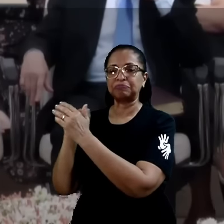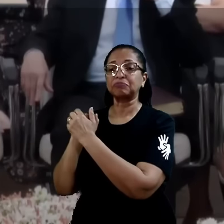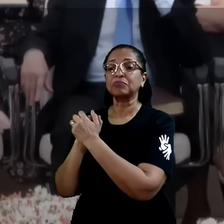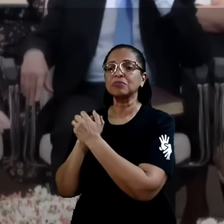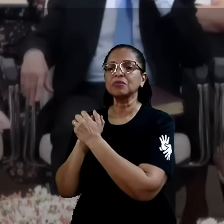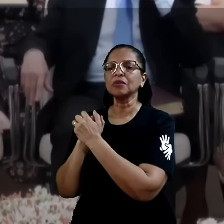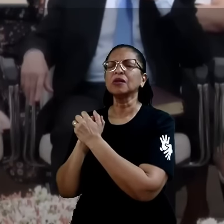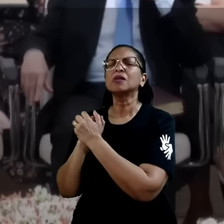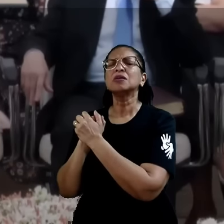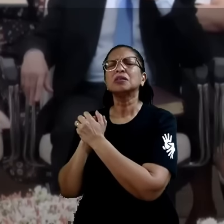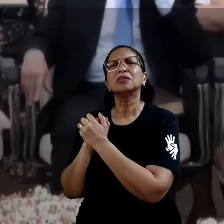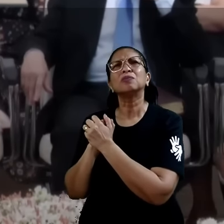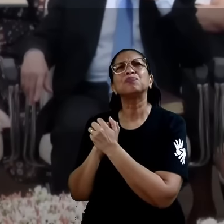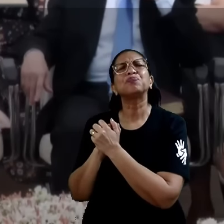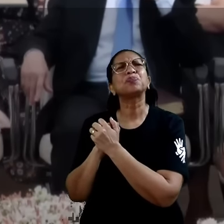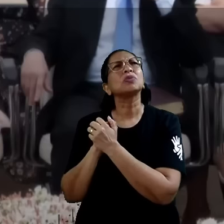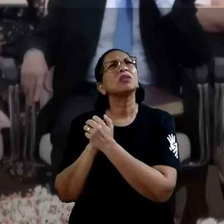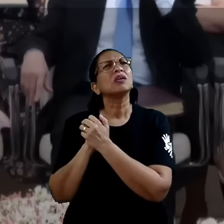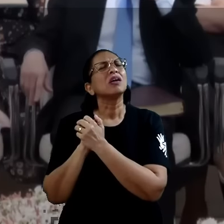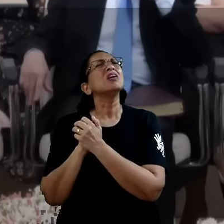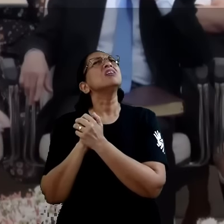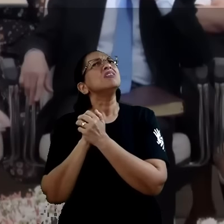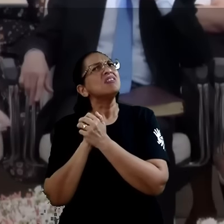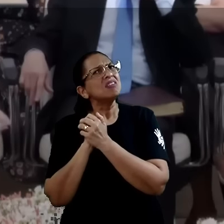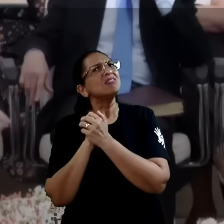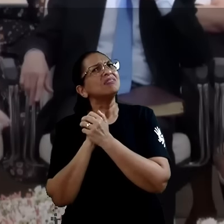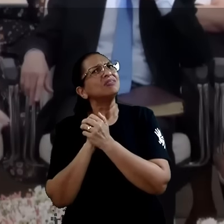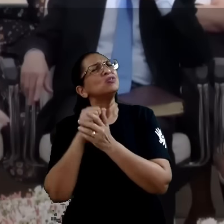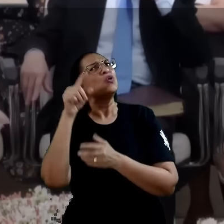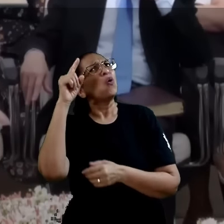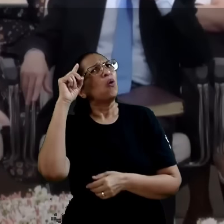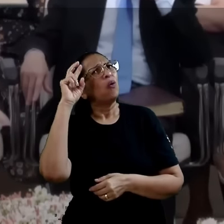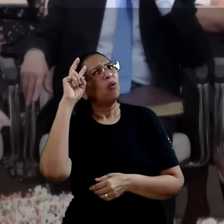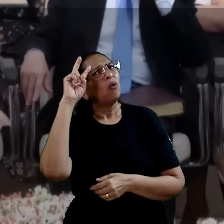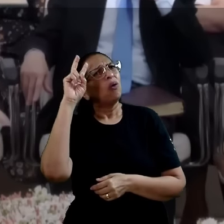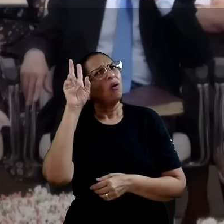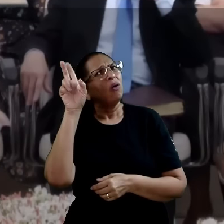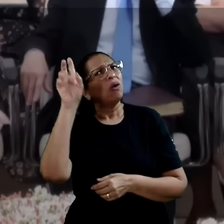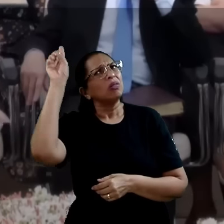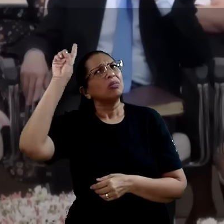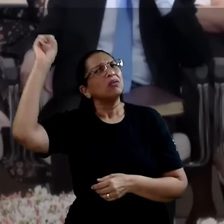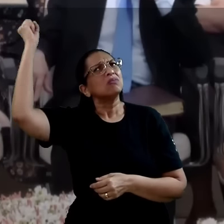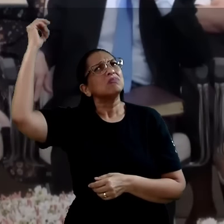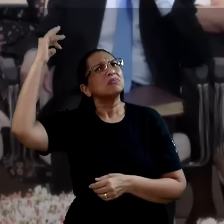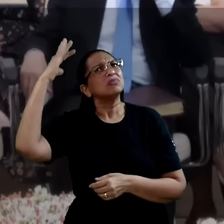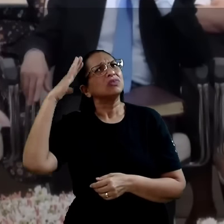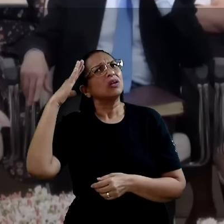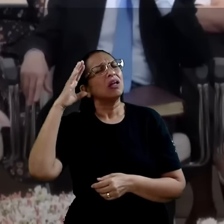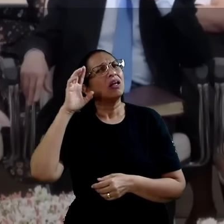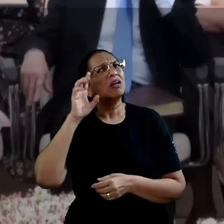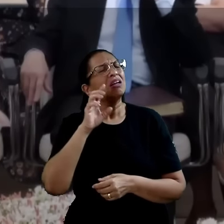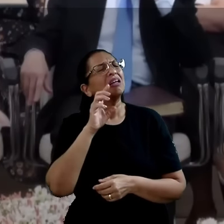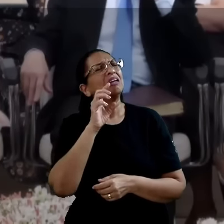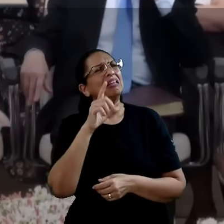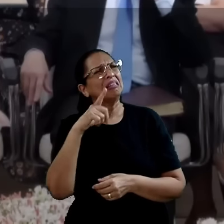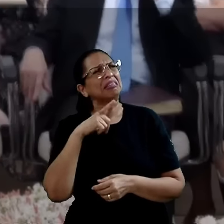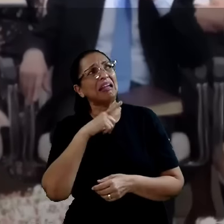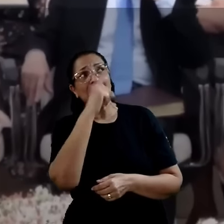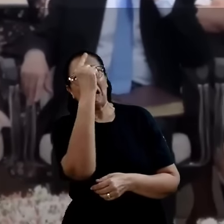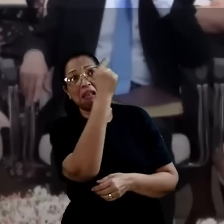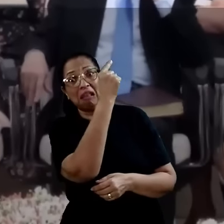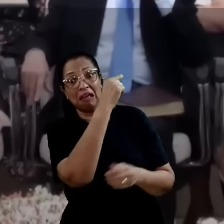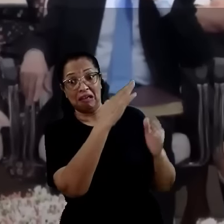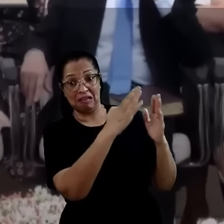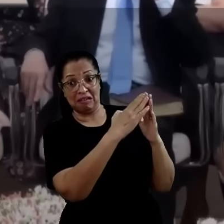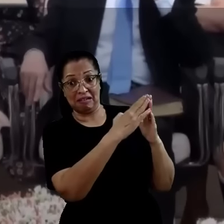enfeites e o marido da minha prima é musicista é professor de música compôs canção pra esposa